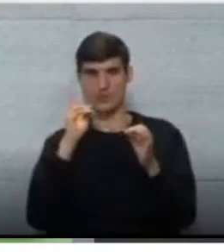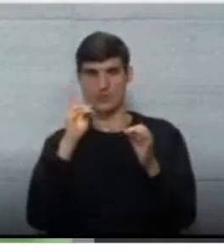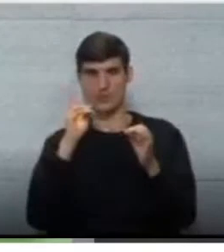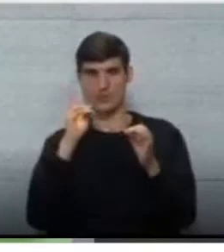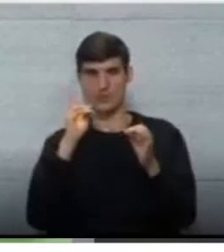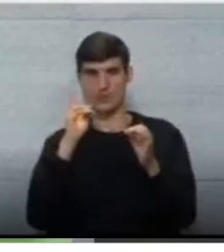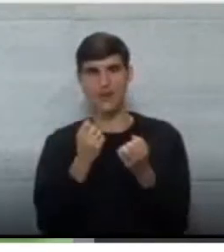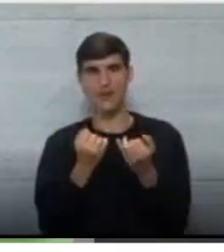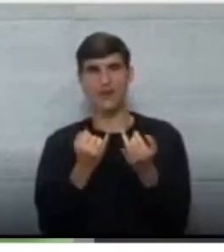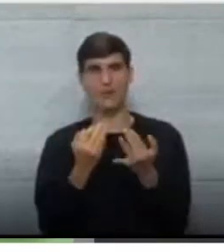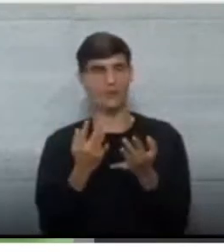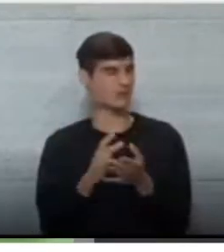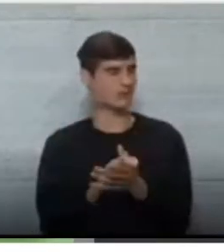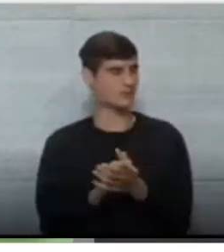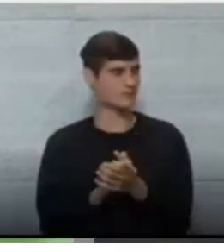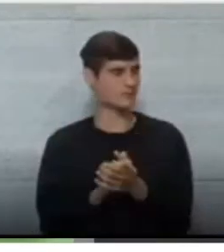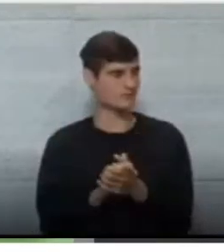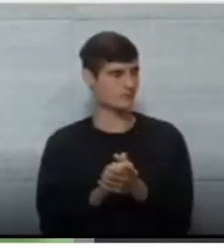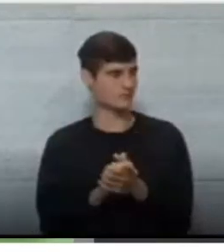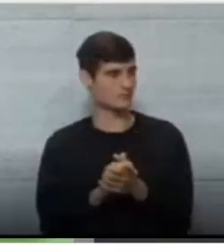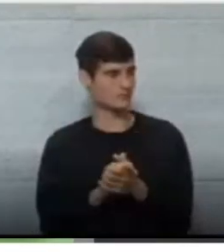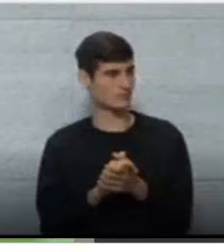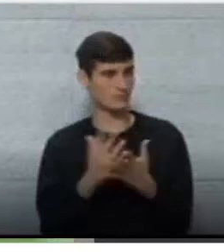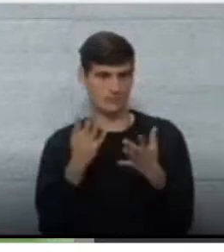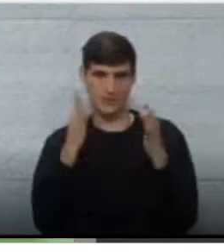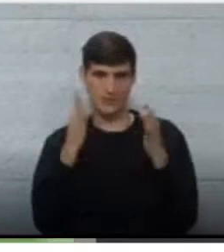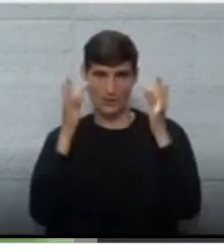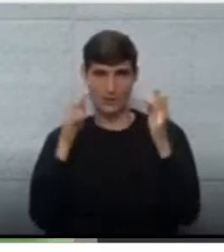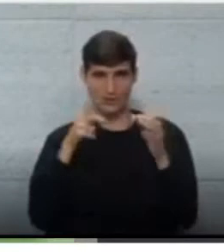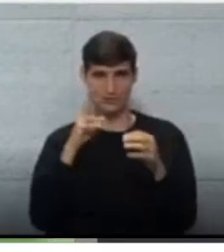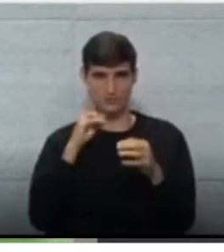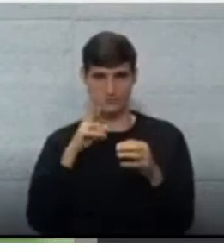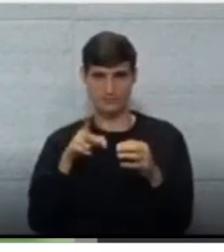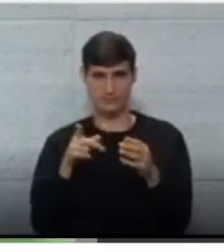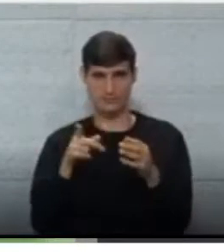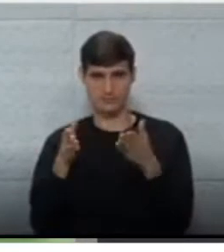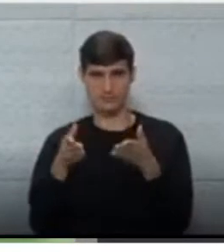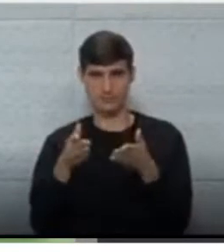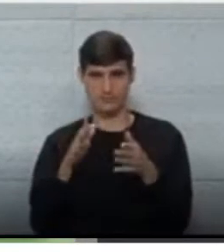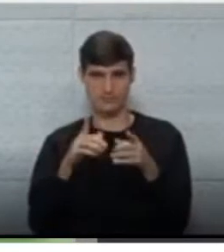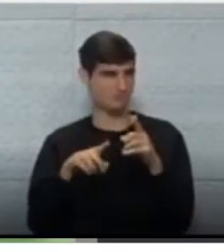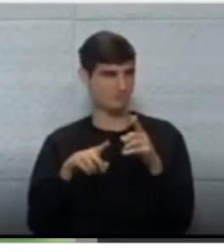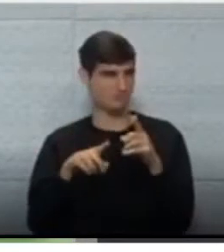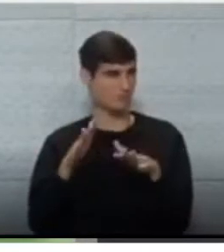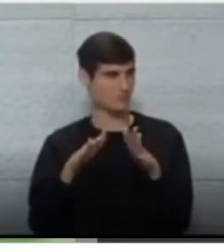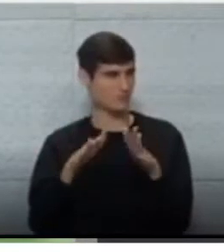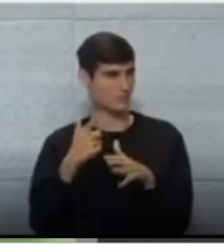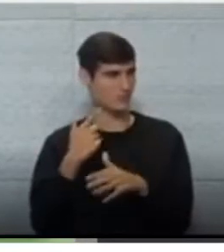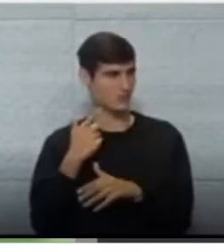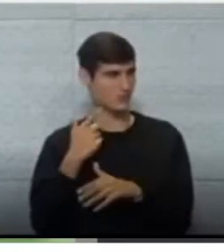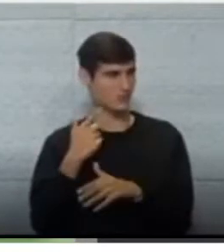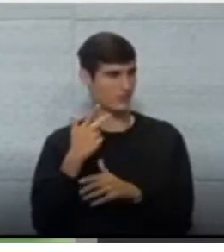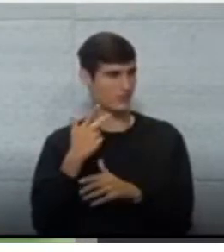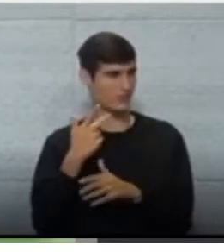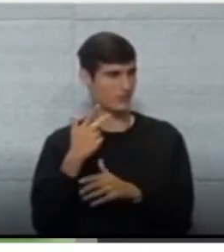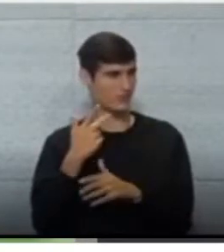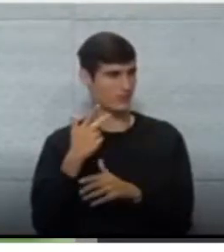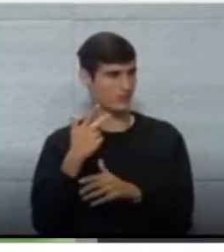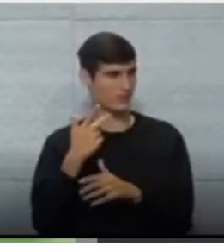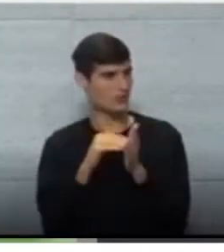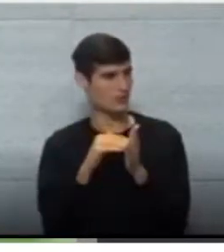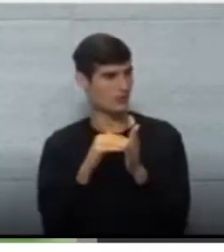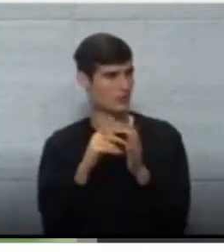a contagem. Tá? Então, teoricamente, aí no caso, entre 20 a 200